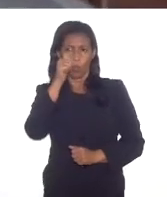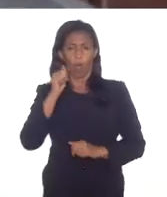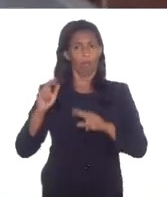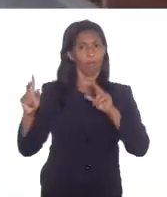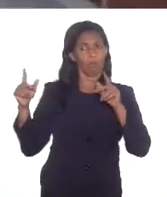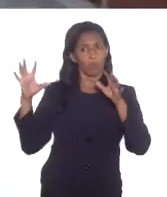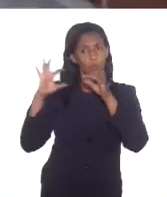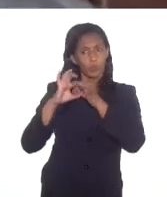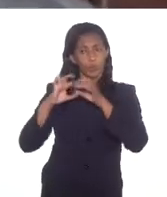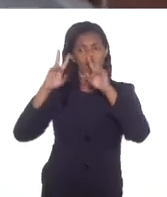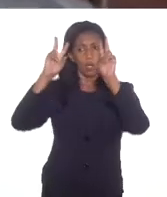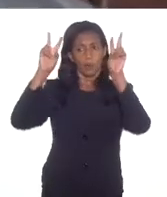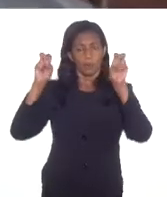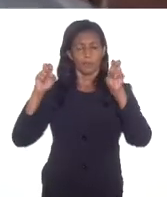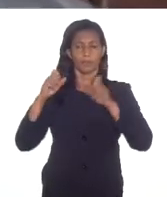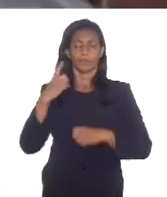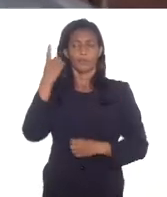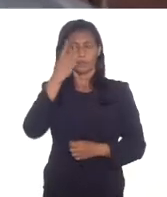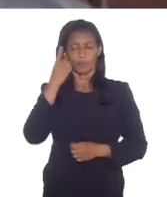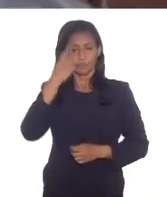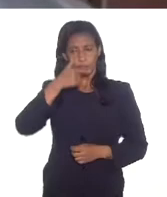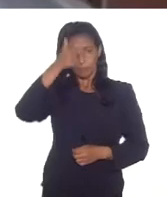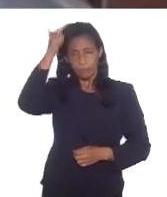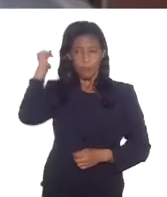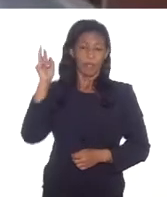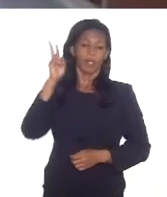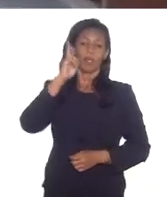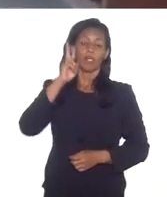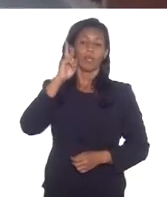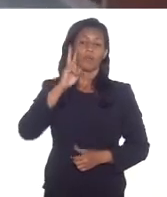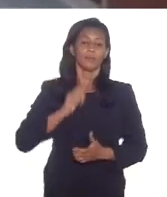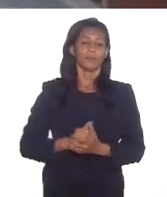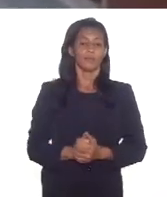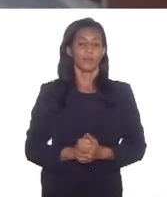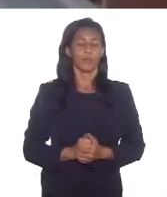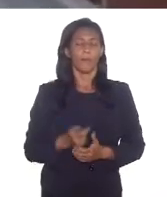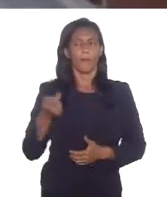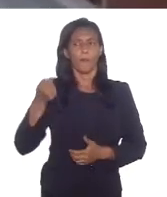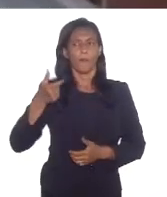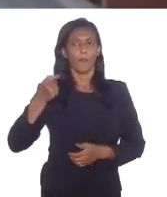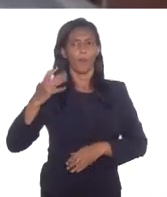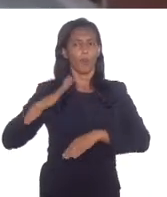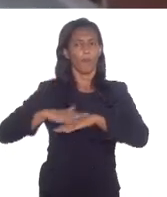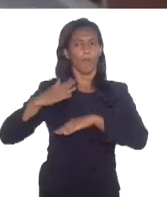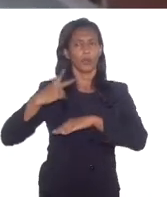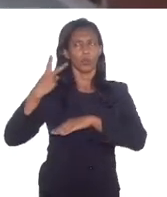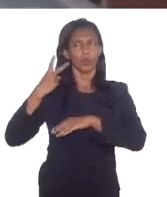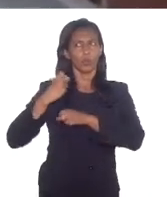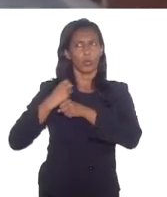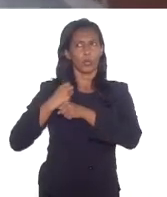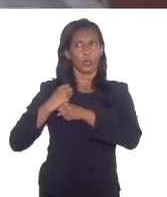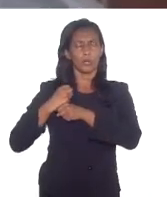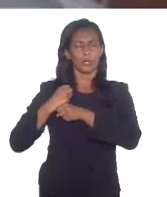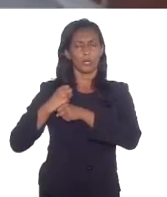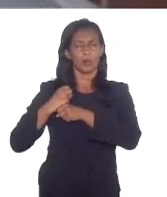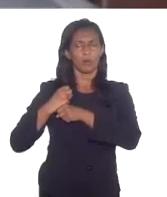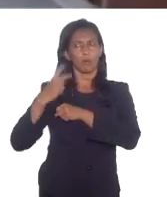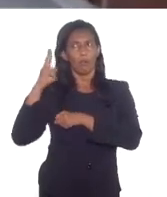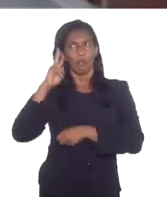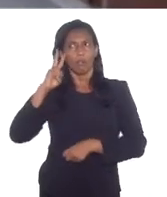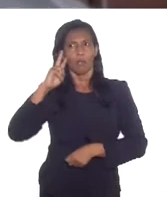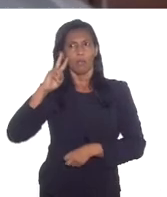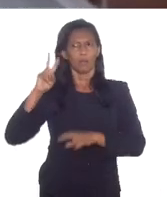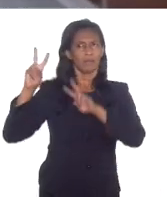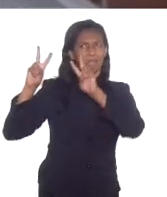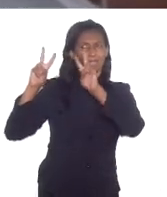tema. O deputado Luiz Paulo lembrou que, pouco mais de 2 anos, que ele se lembre,